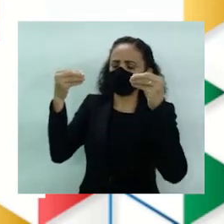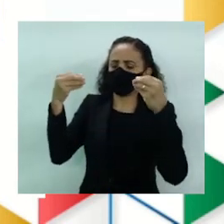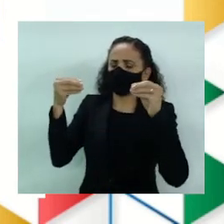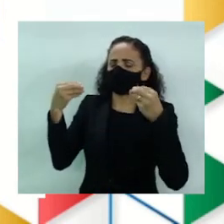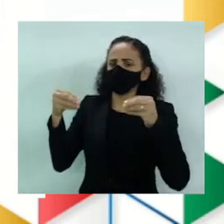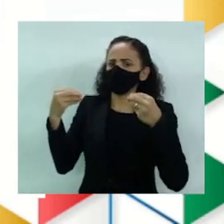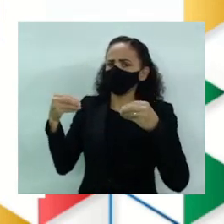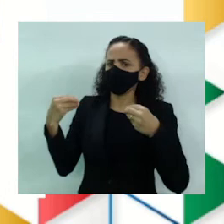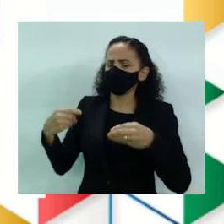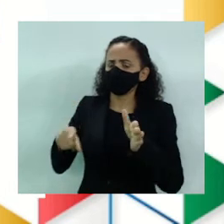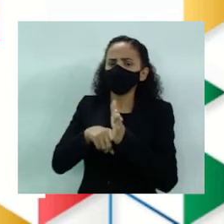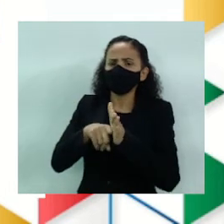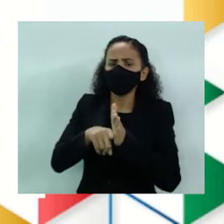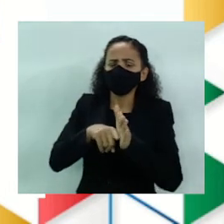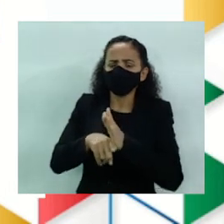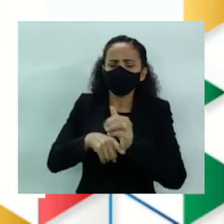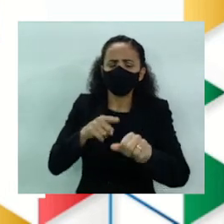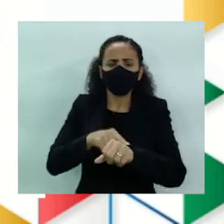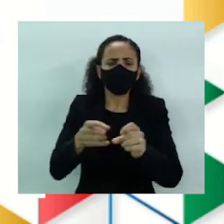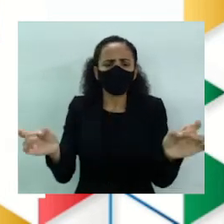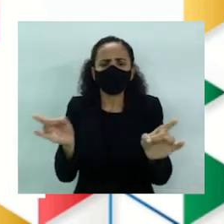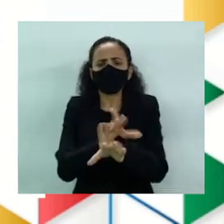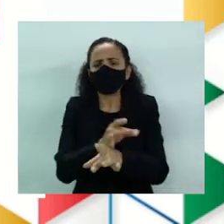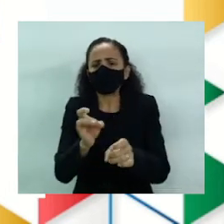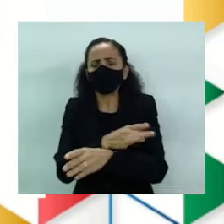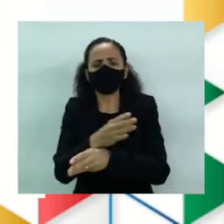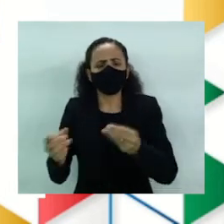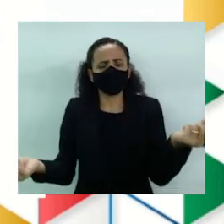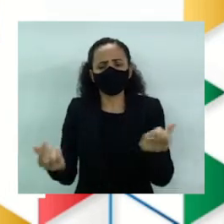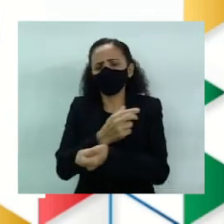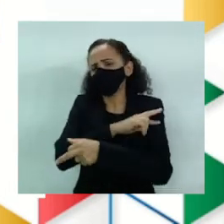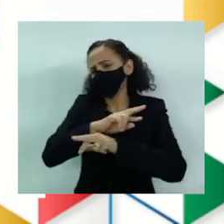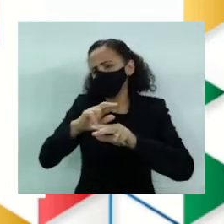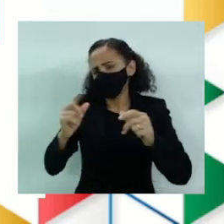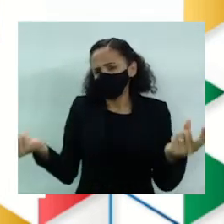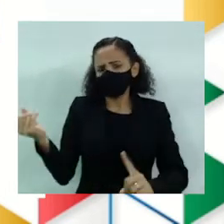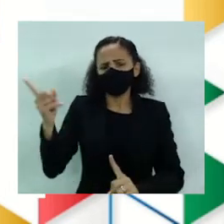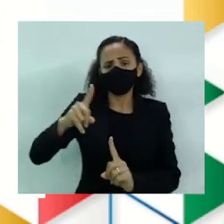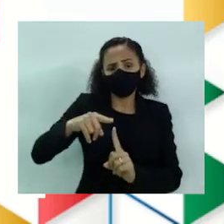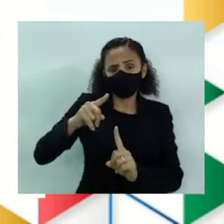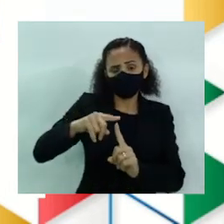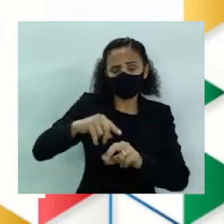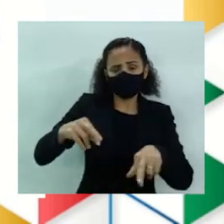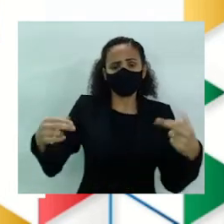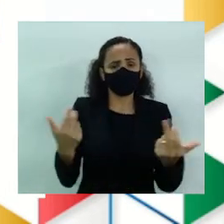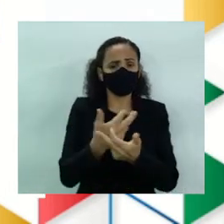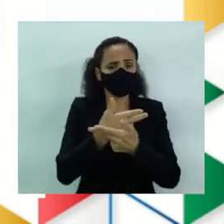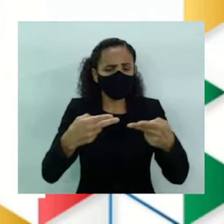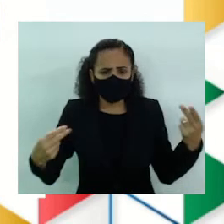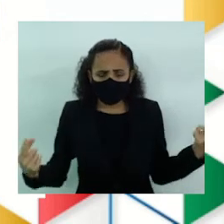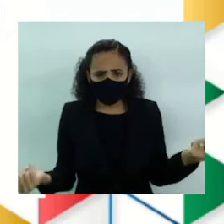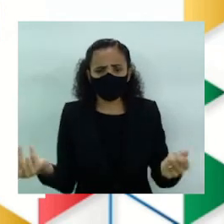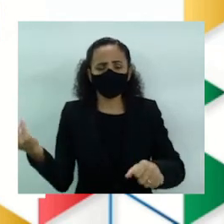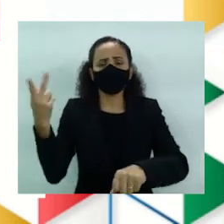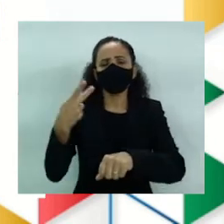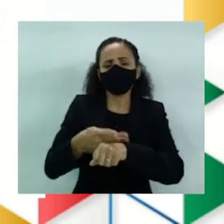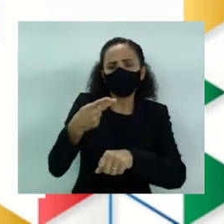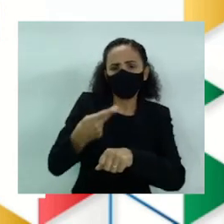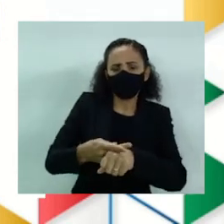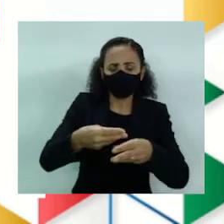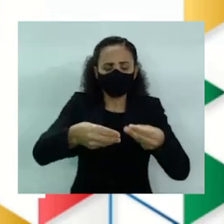sobre o tempo de decomposição dos materiais. Existem N materiais, existem metais, existe vidro, existe plástico,